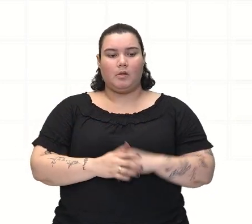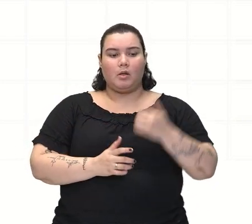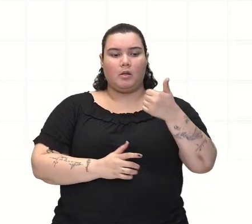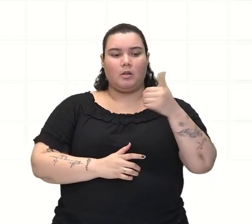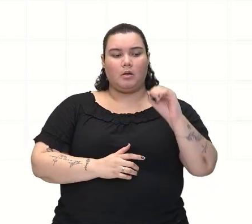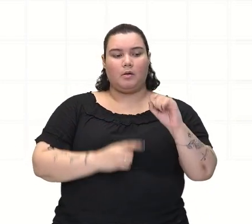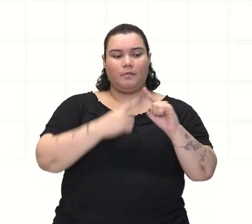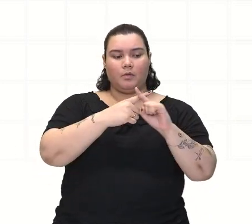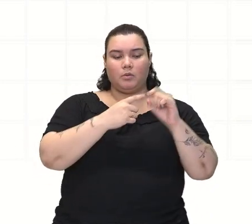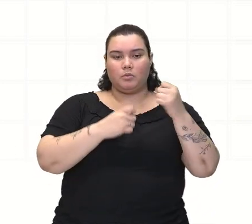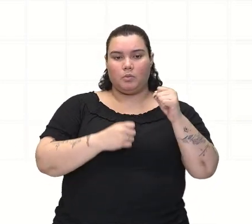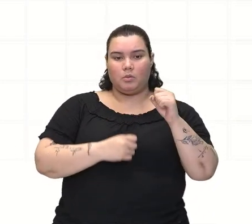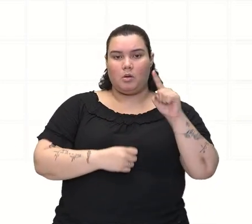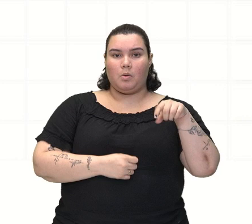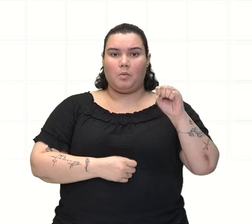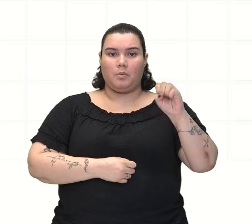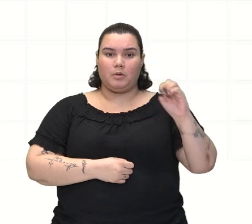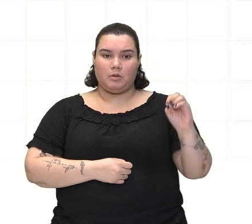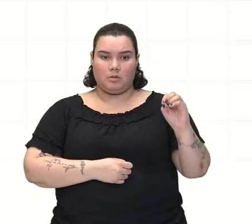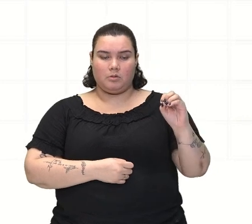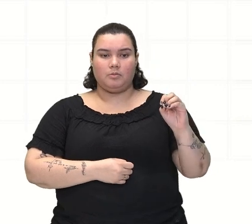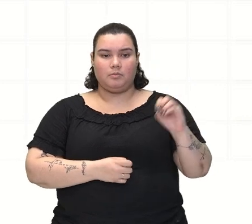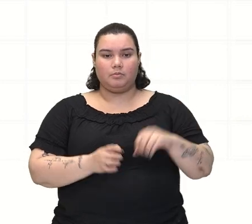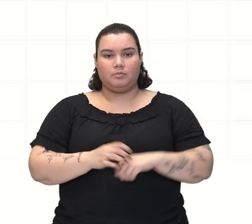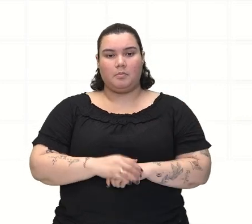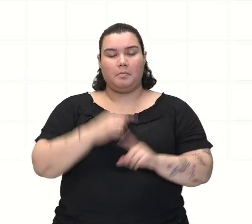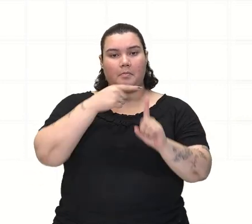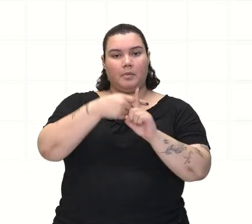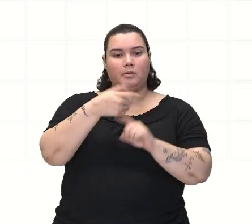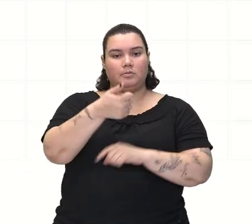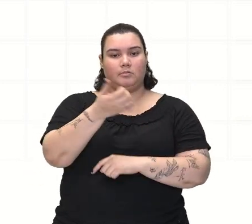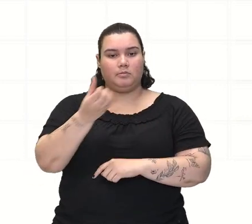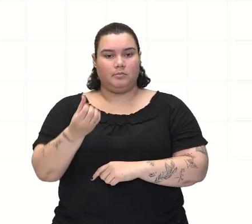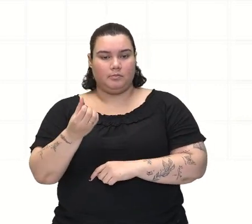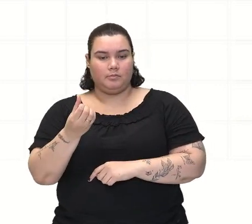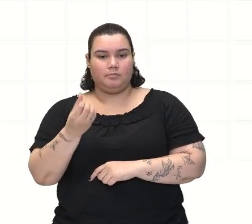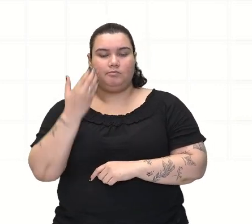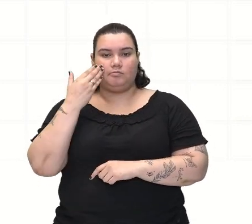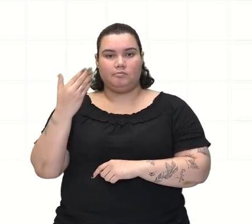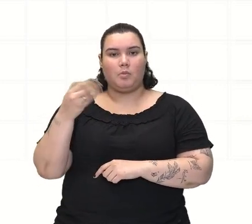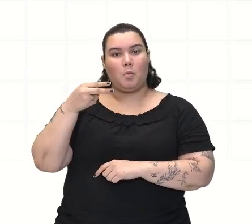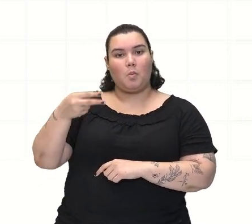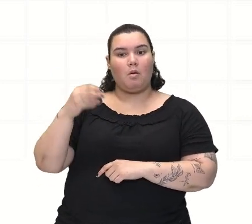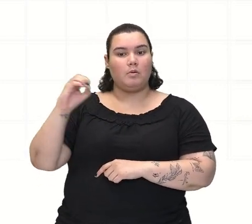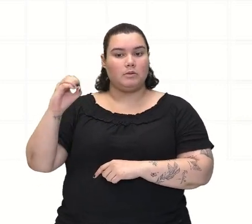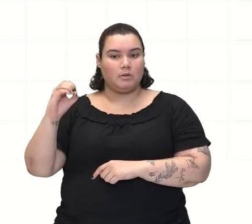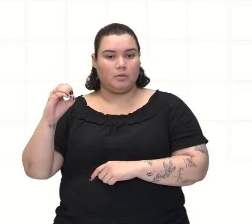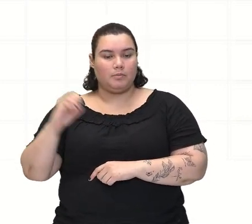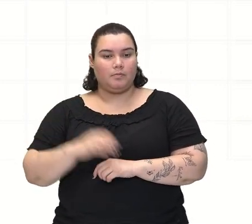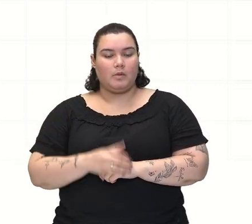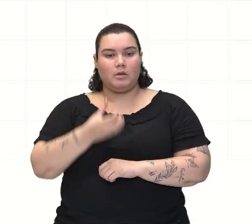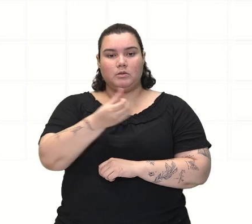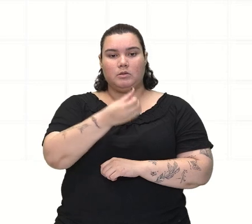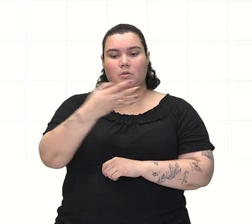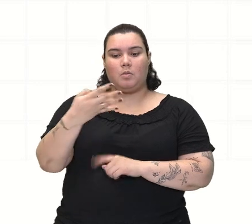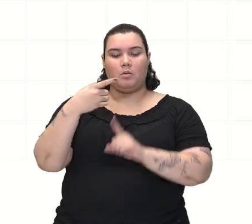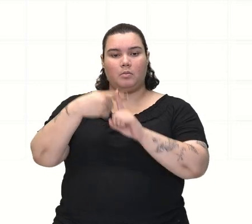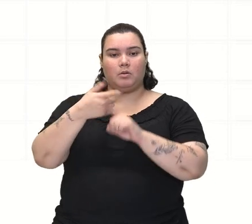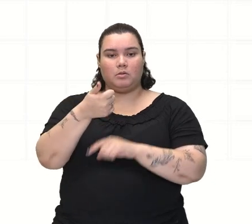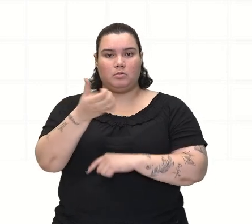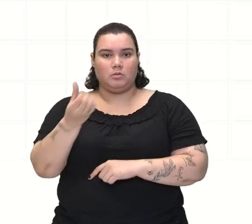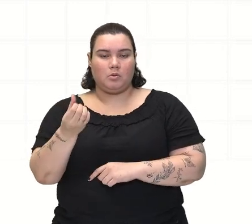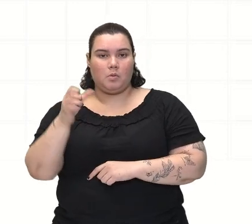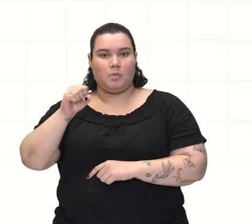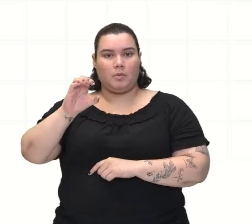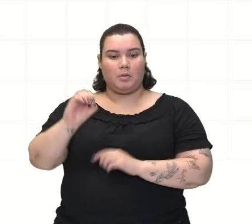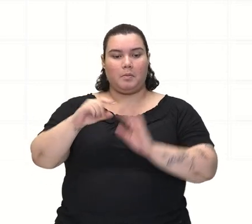vezes 8, 80 mais 16. Isso aqui tem que ser igual a zero. 64 mais 16,